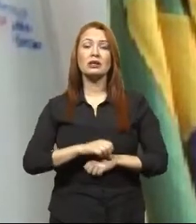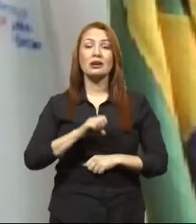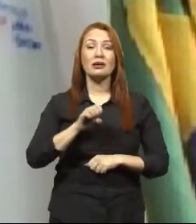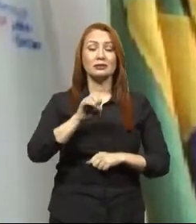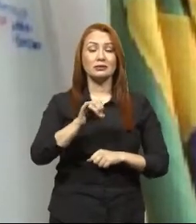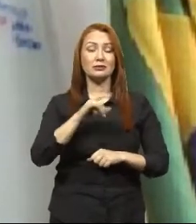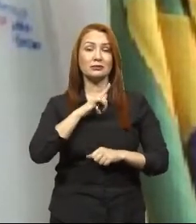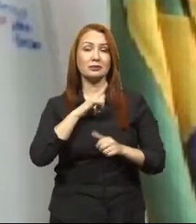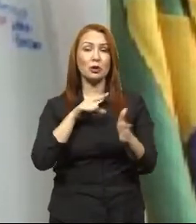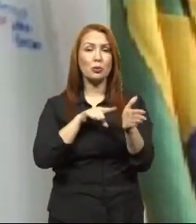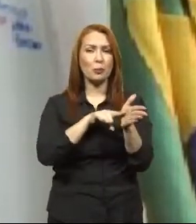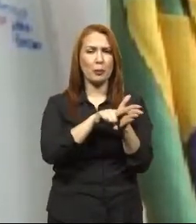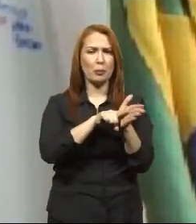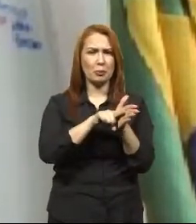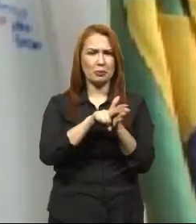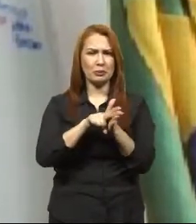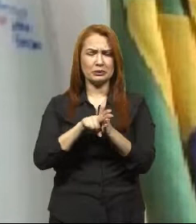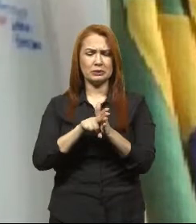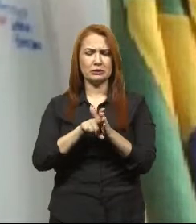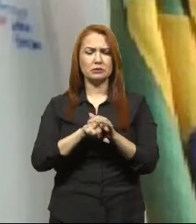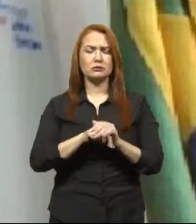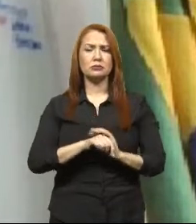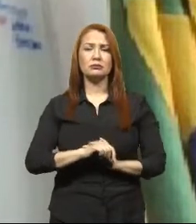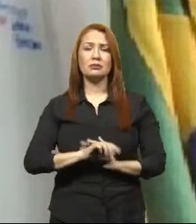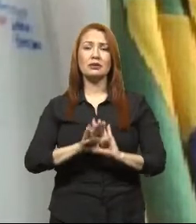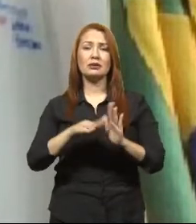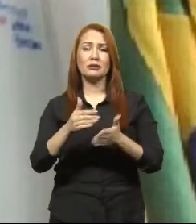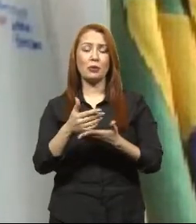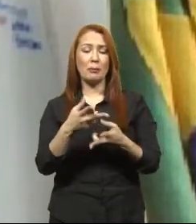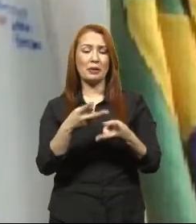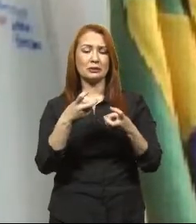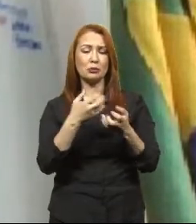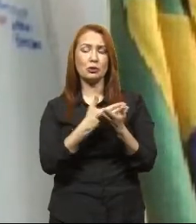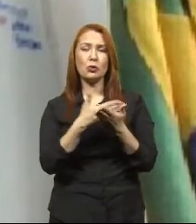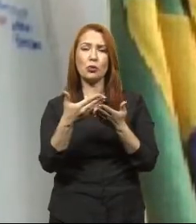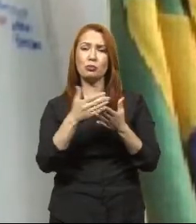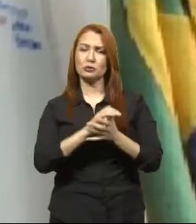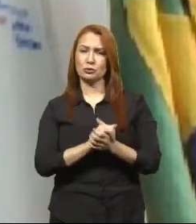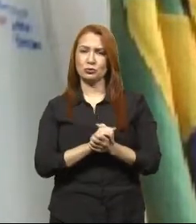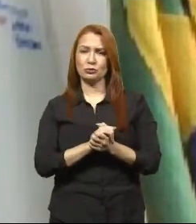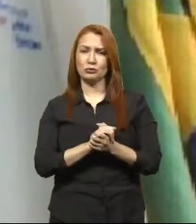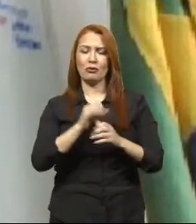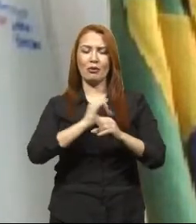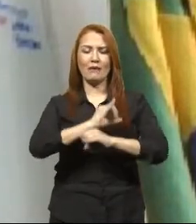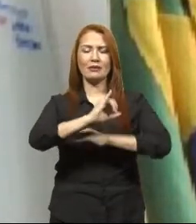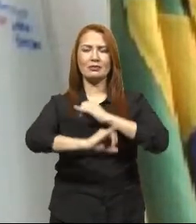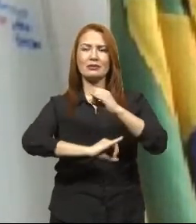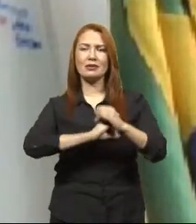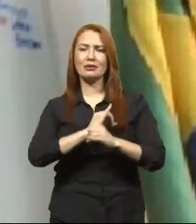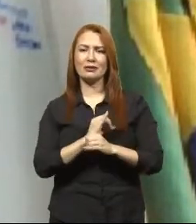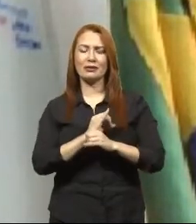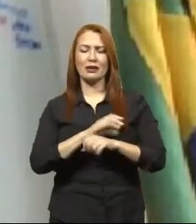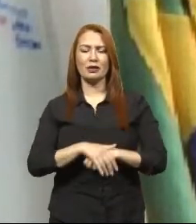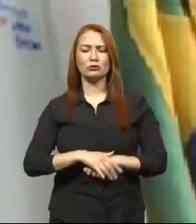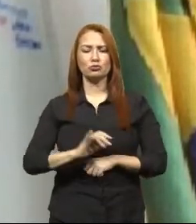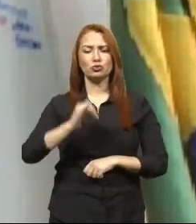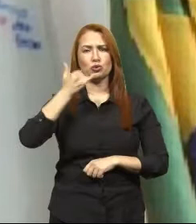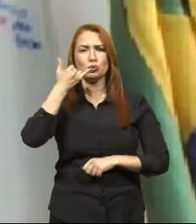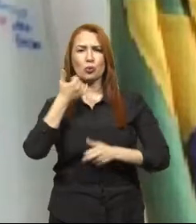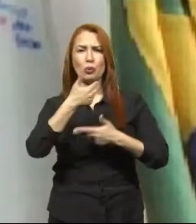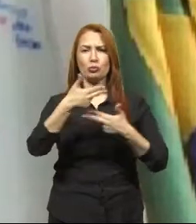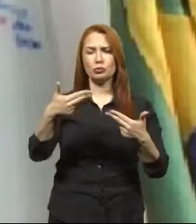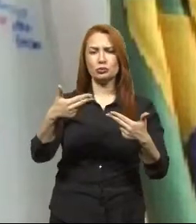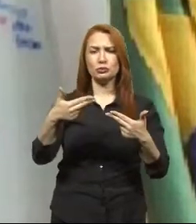vê que boa parte desse crescimento aconteceu com redes móveis. A gente teve um crescimento muito grande, onde o terminal